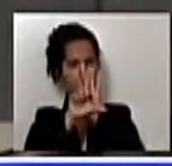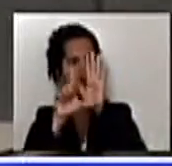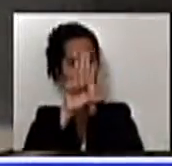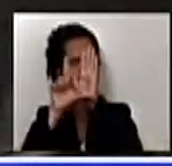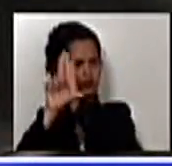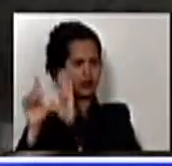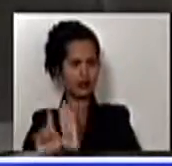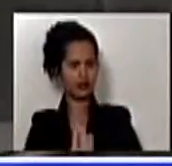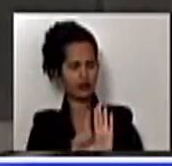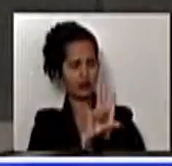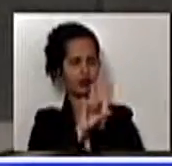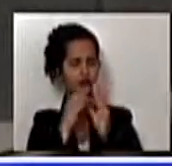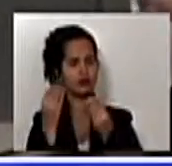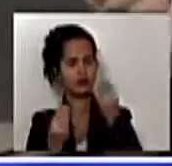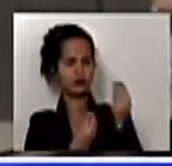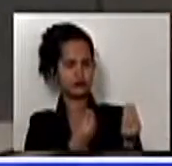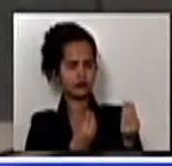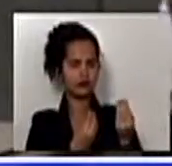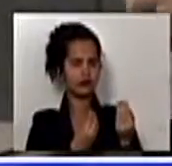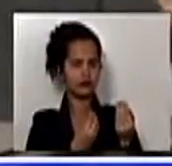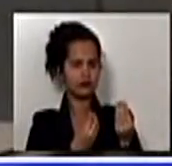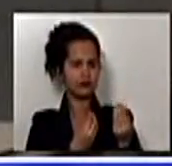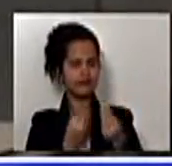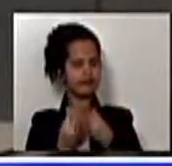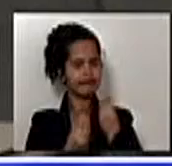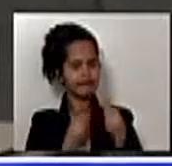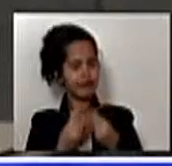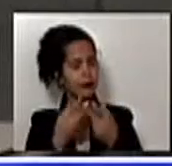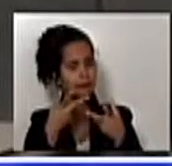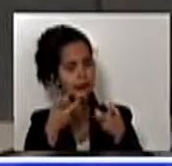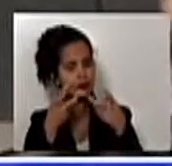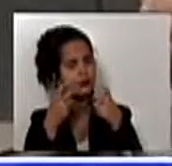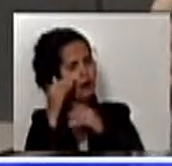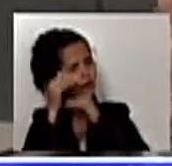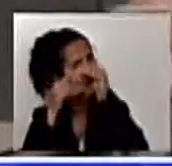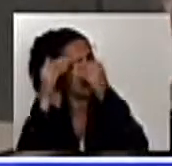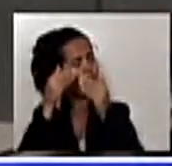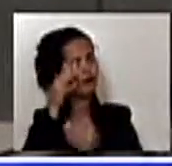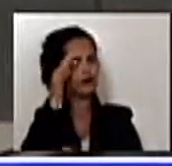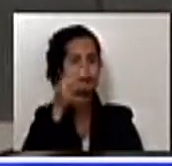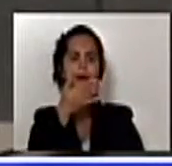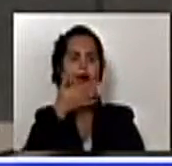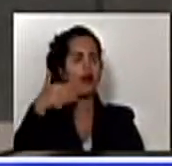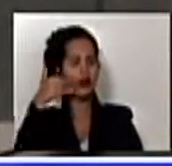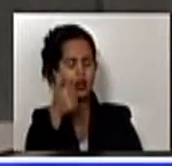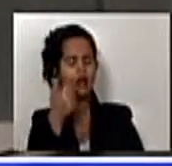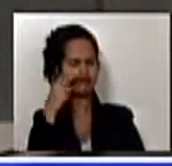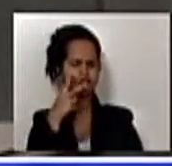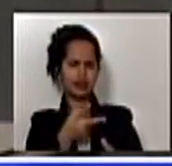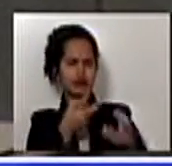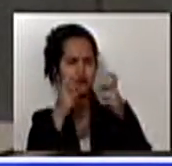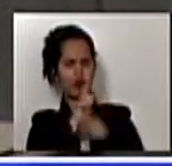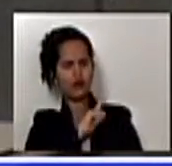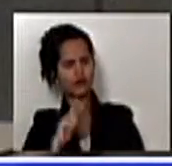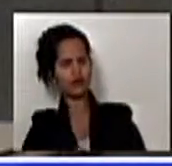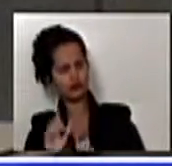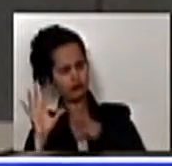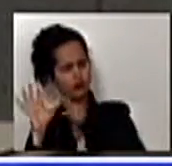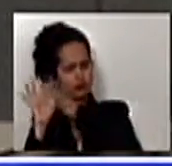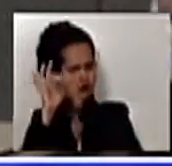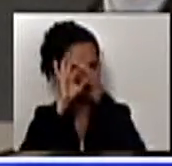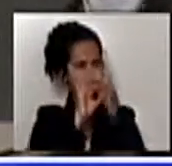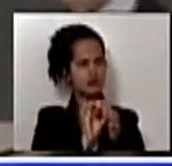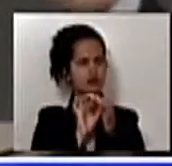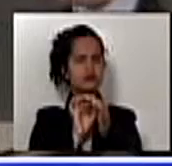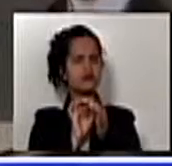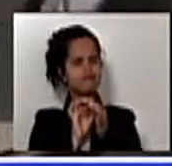pelo menos, secretário Santoro, uma perspectiva de futuro melhor. Vejo o governo, como o secretário falou, buscando